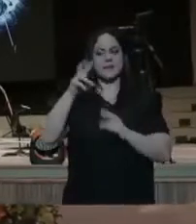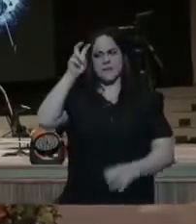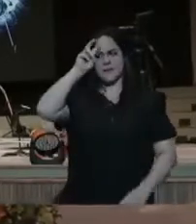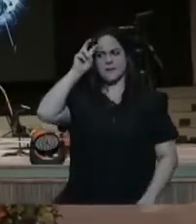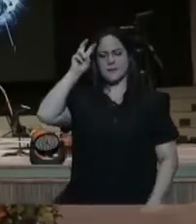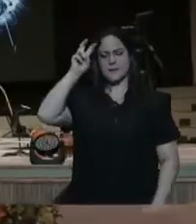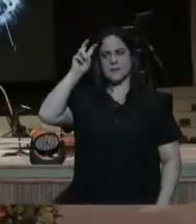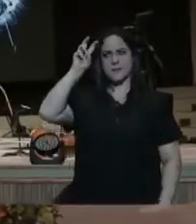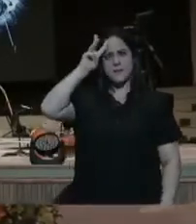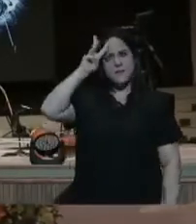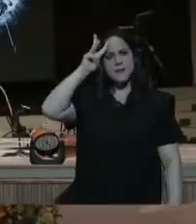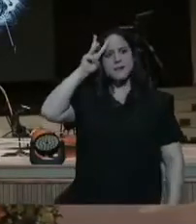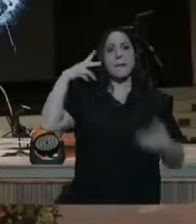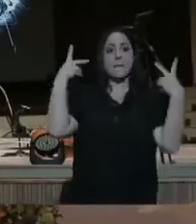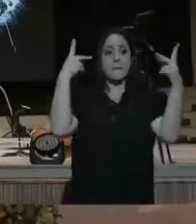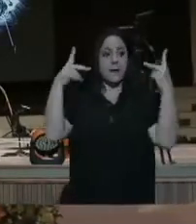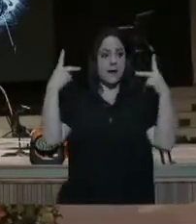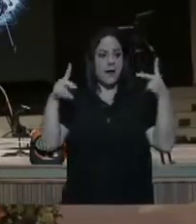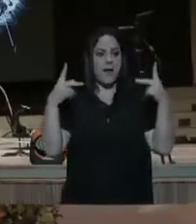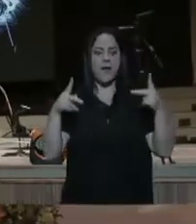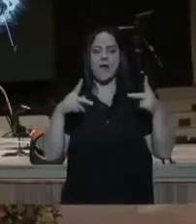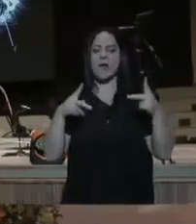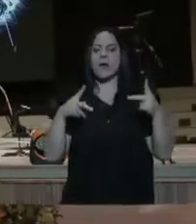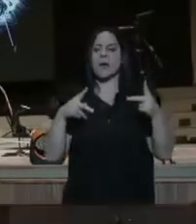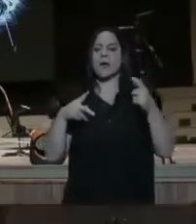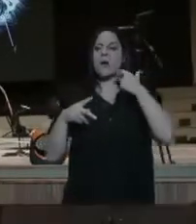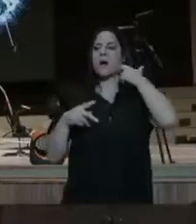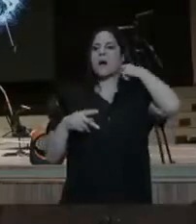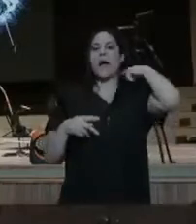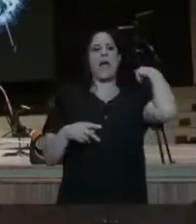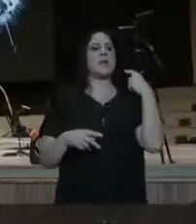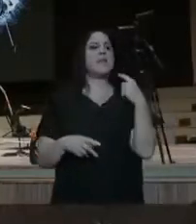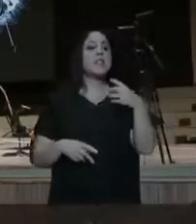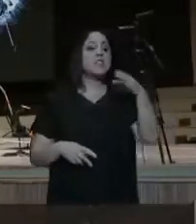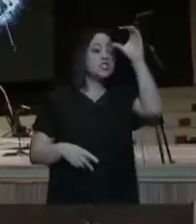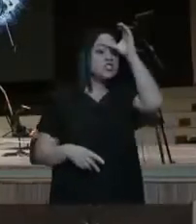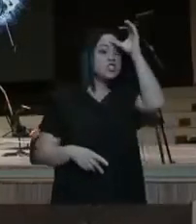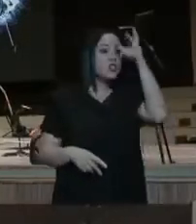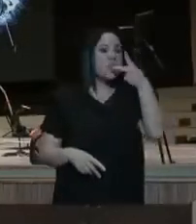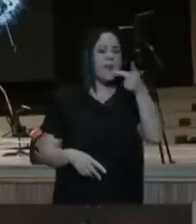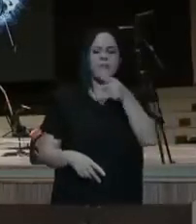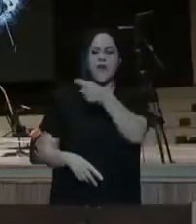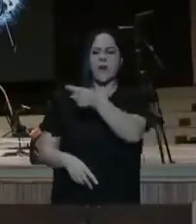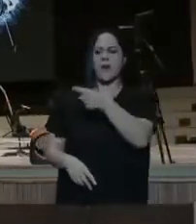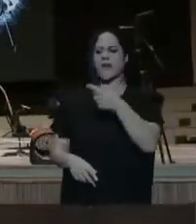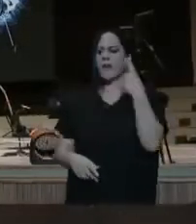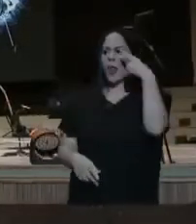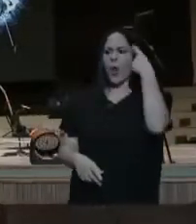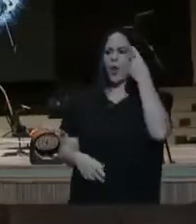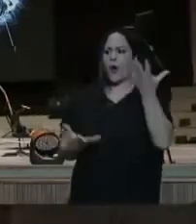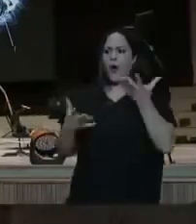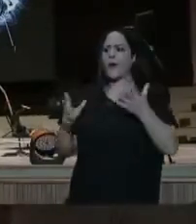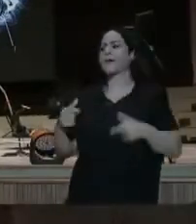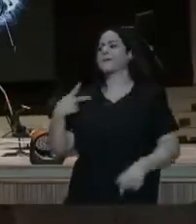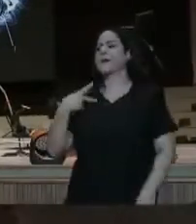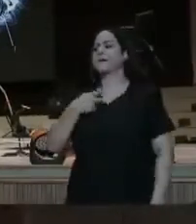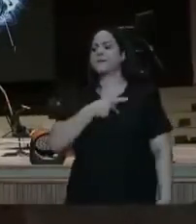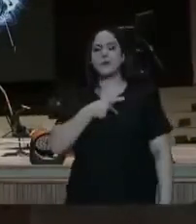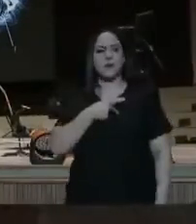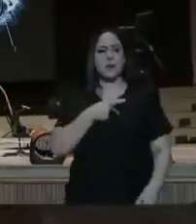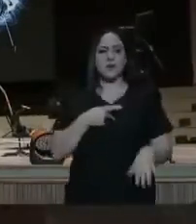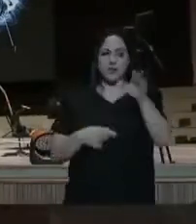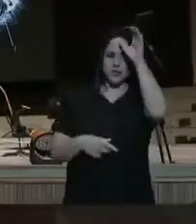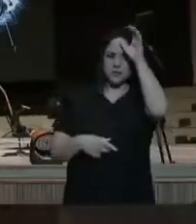próxima disse eu assim o jovem ficou louco só quem quer ser pastor agora porque